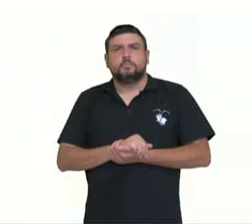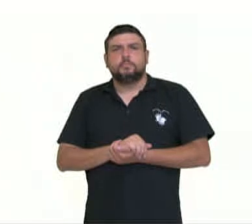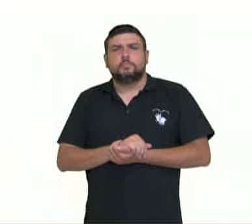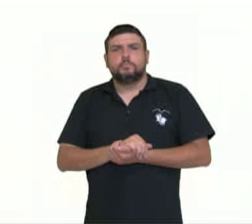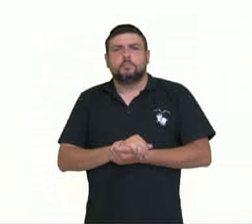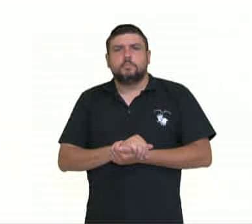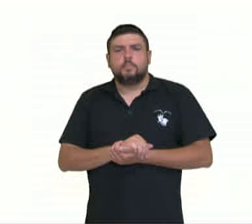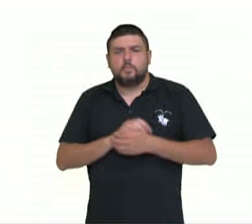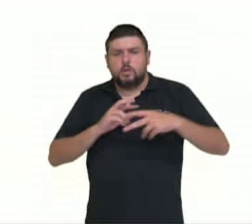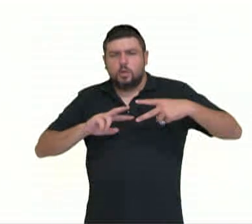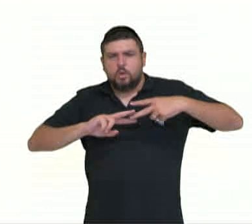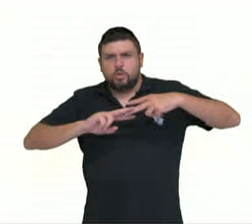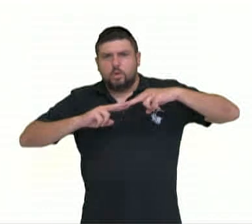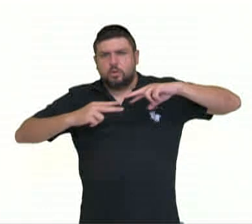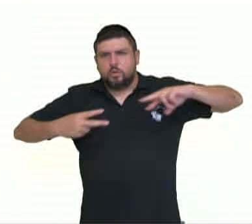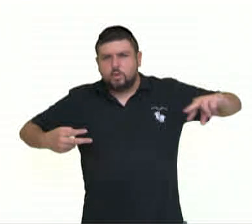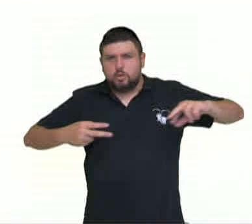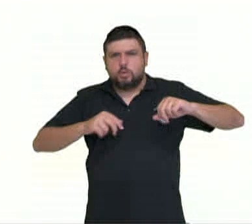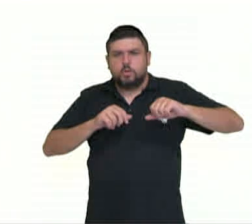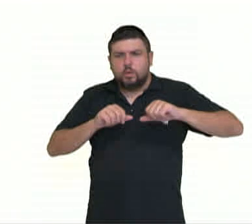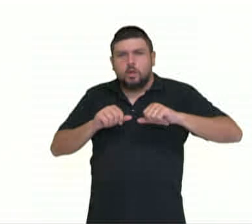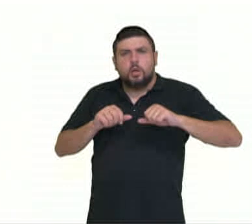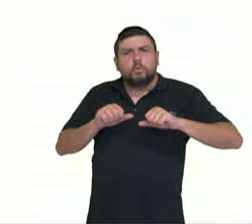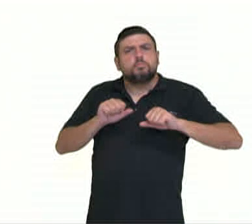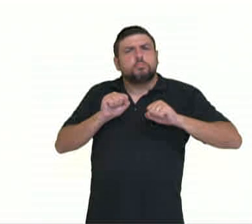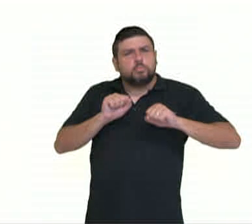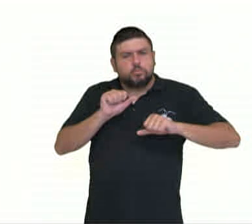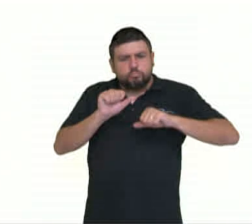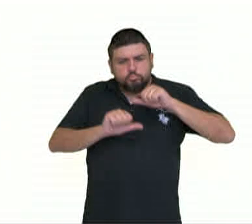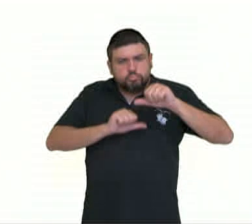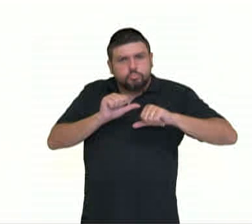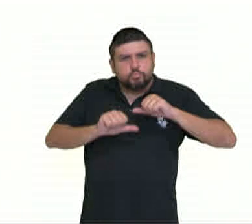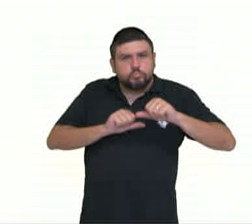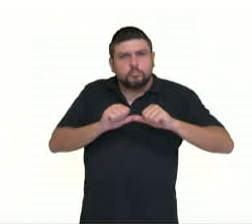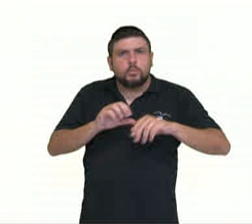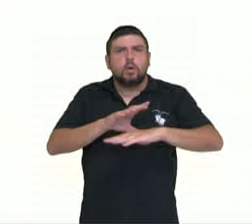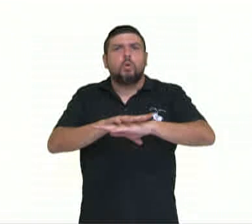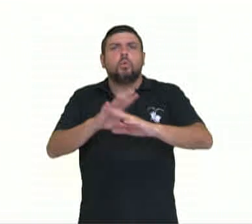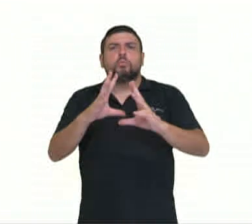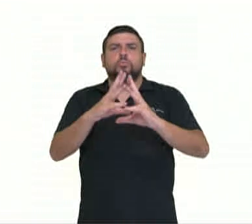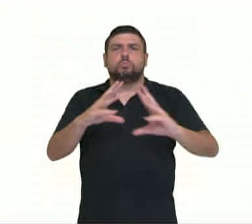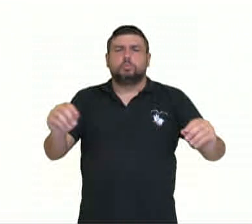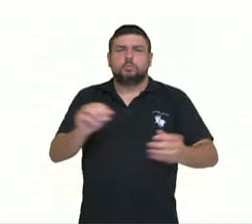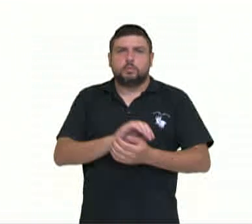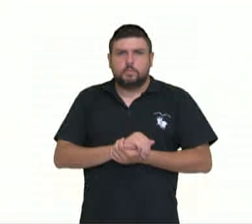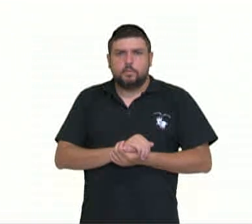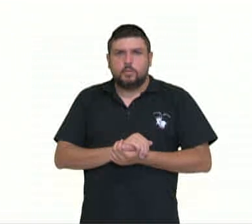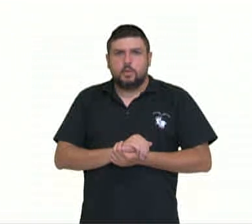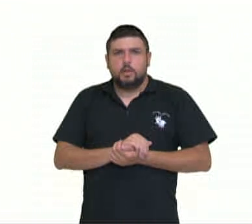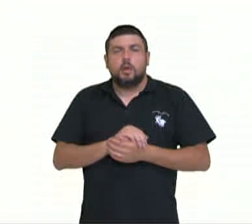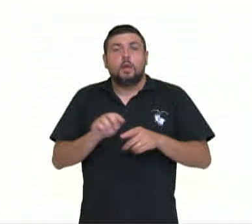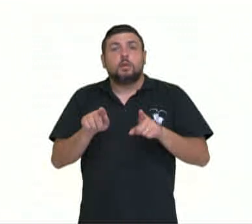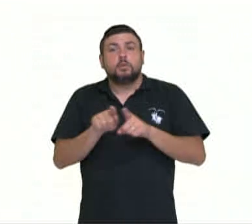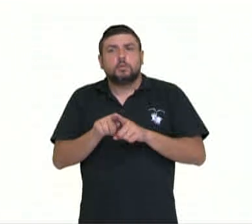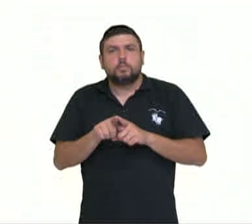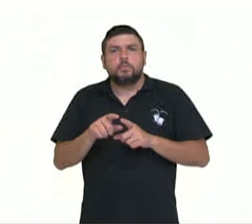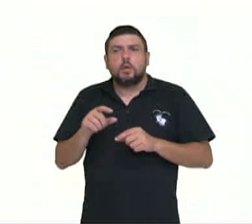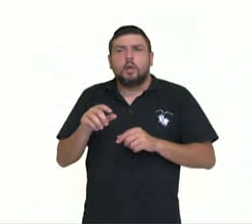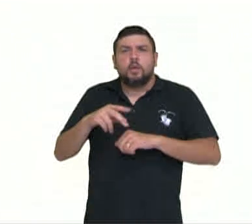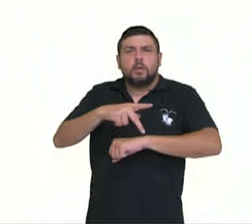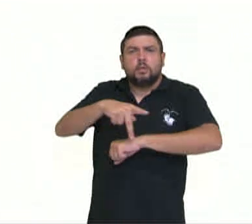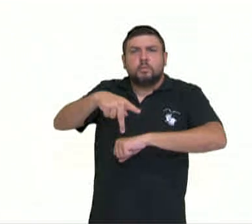do transmissor podem acabar com a dengue. A engenharia genética está prometendo uma solução para um dos flagelos dos países